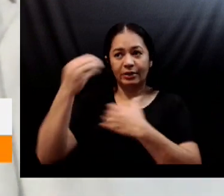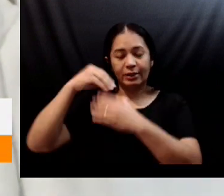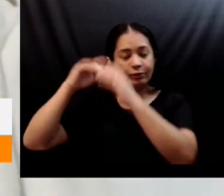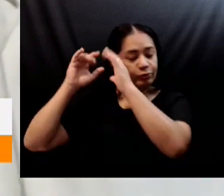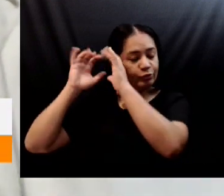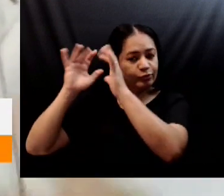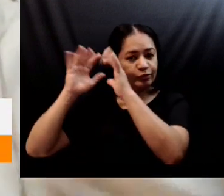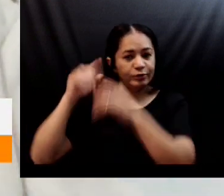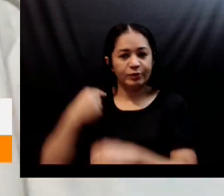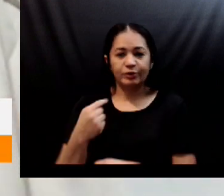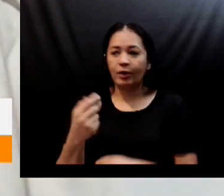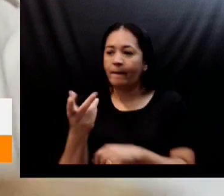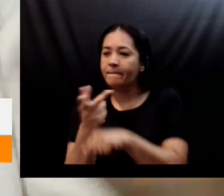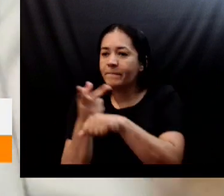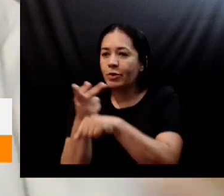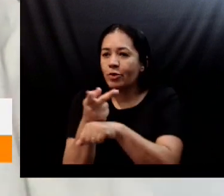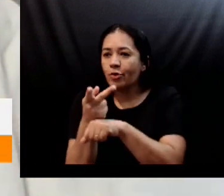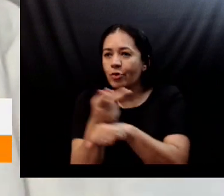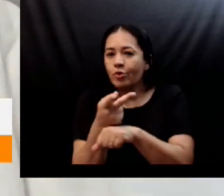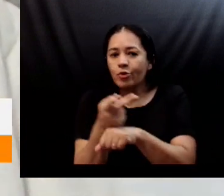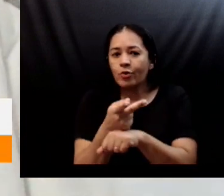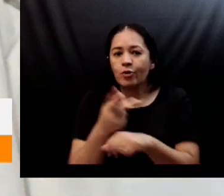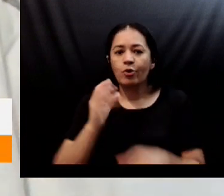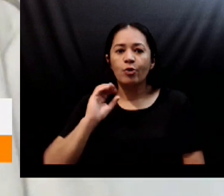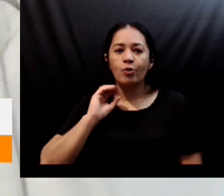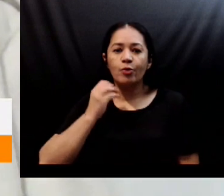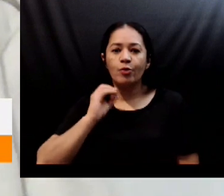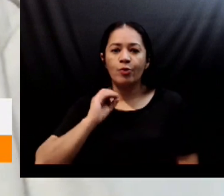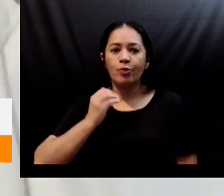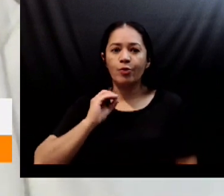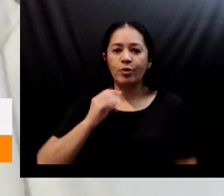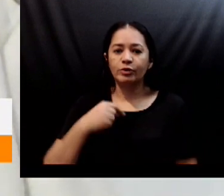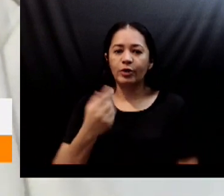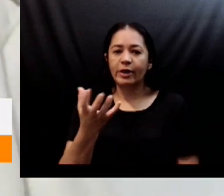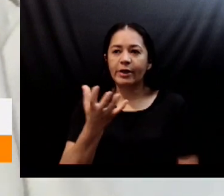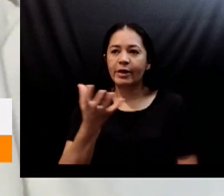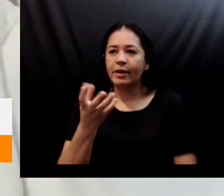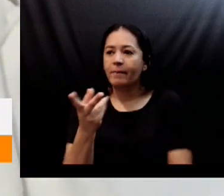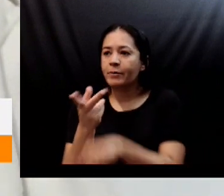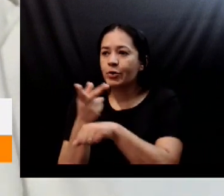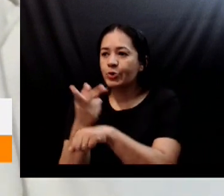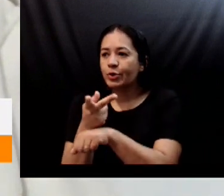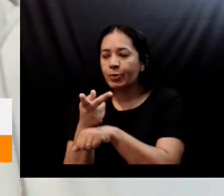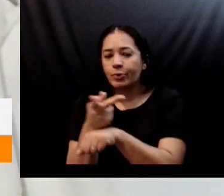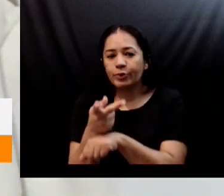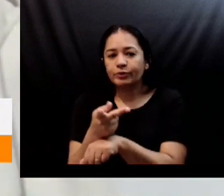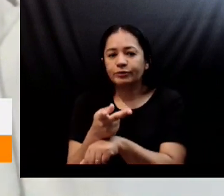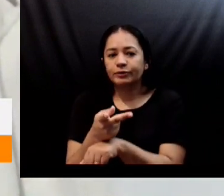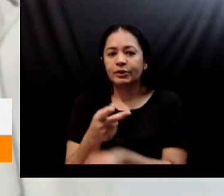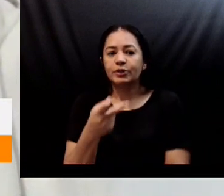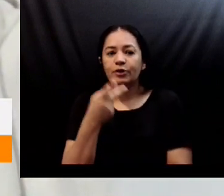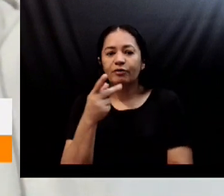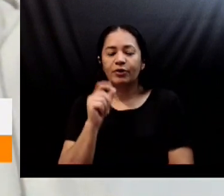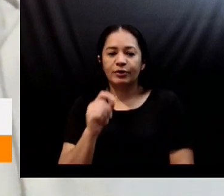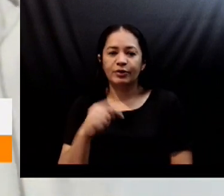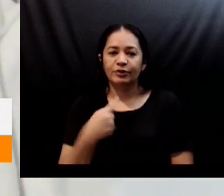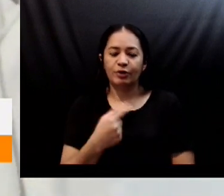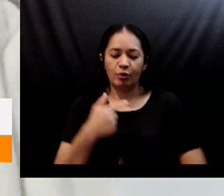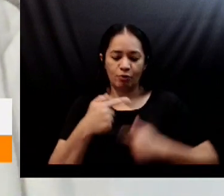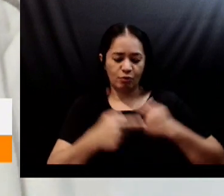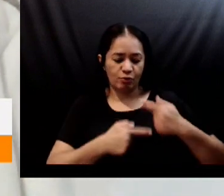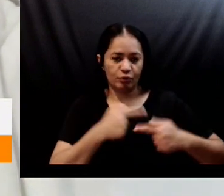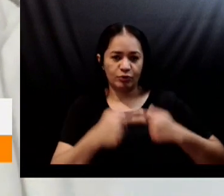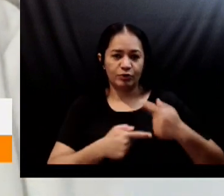dopamina, que é o hormônio que faz a gente querer buscar algo. E aí eu falo que estamos numa geração dopaminérgica.